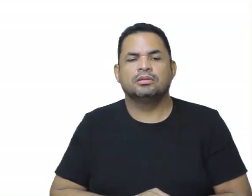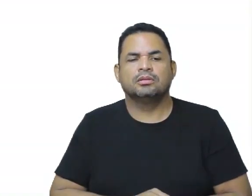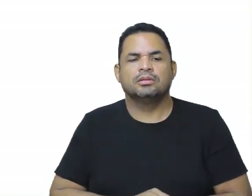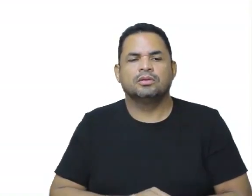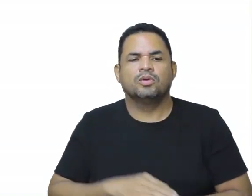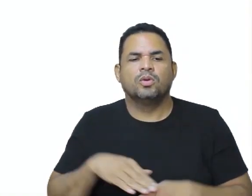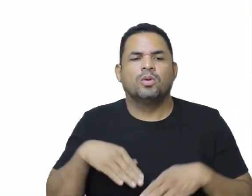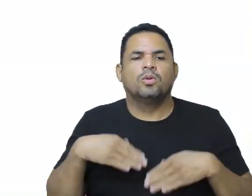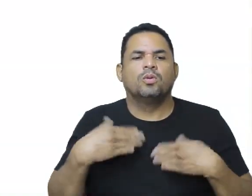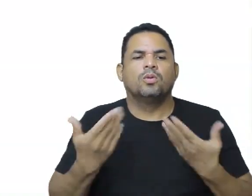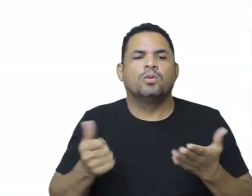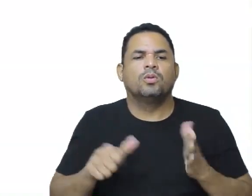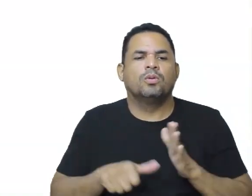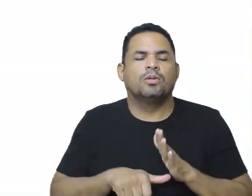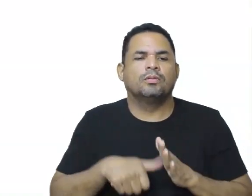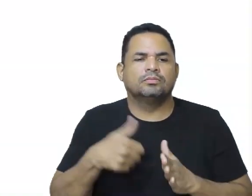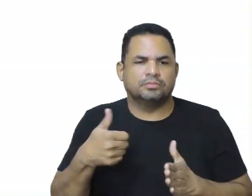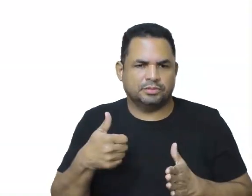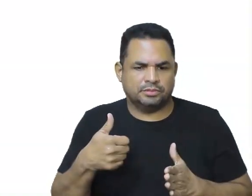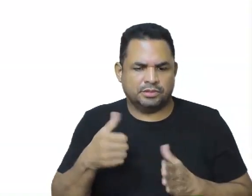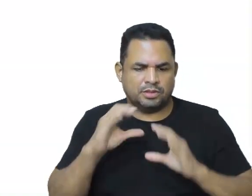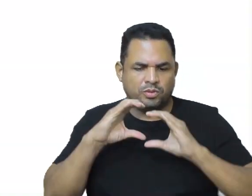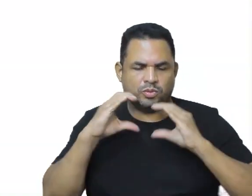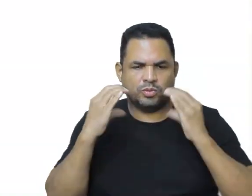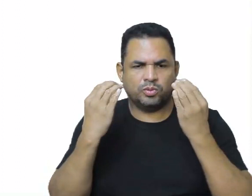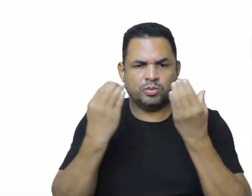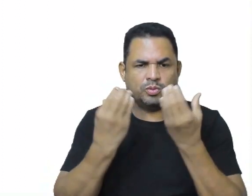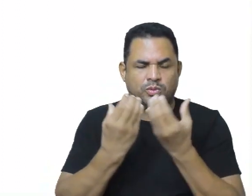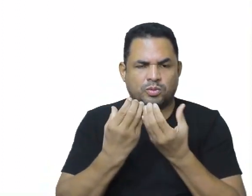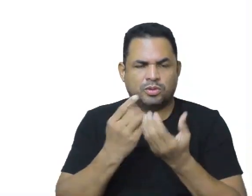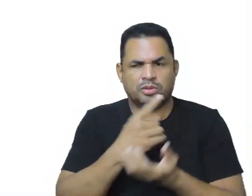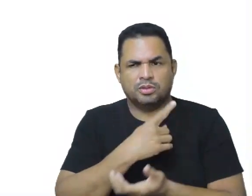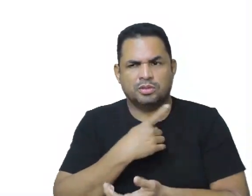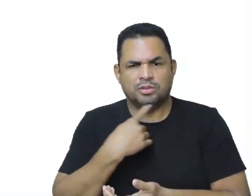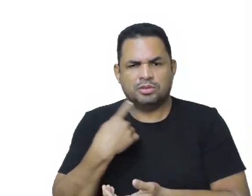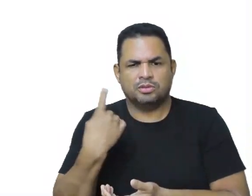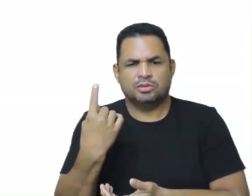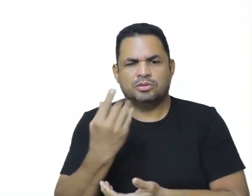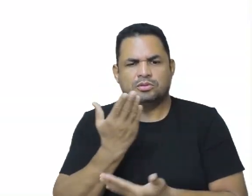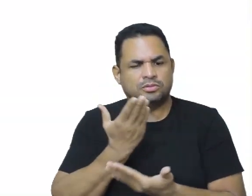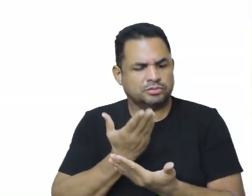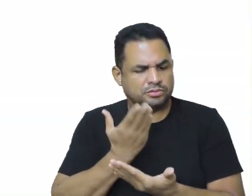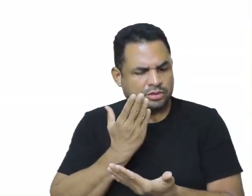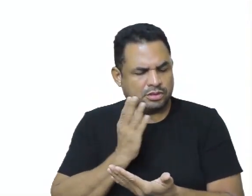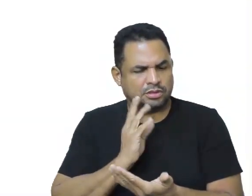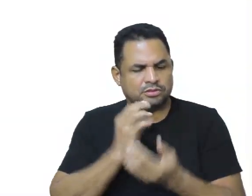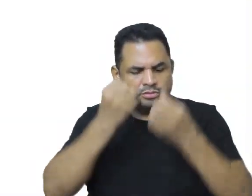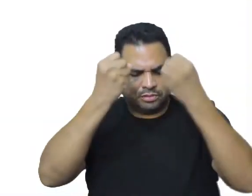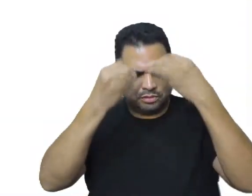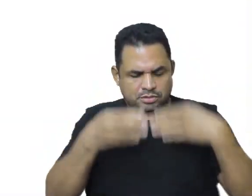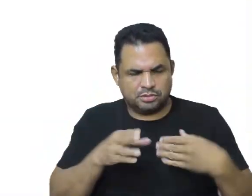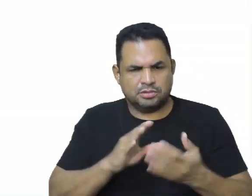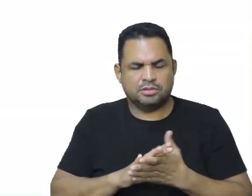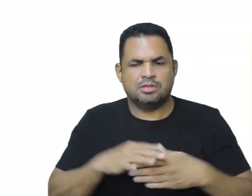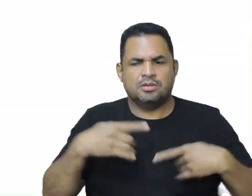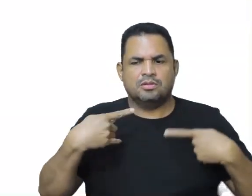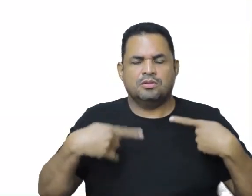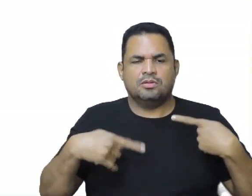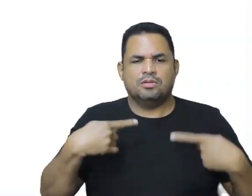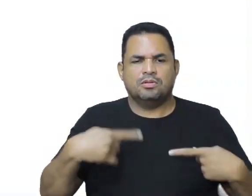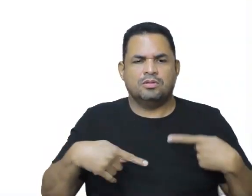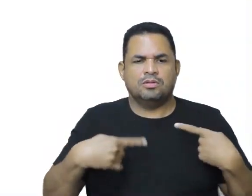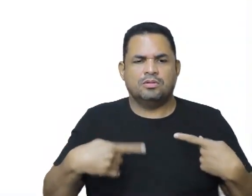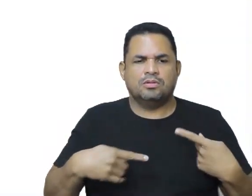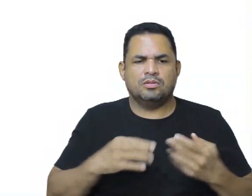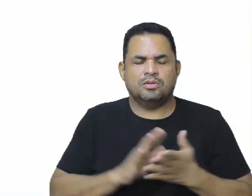galera, qual foi a primeira conferência que a gente falou lá durante a aula que discutiu sobre